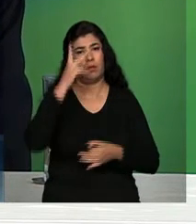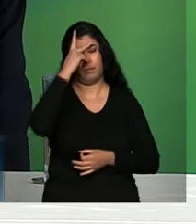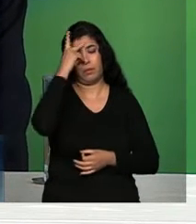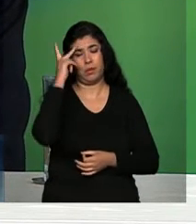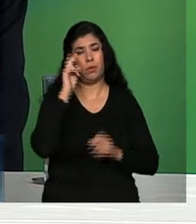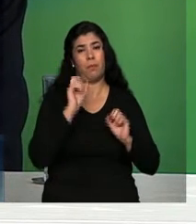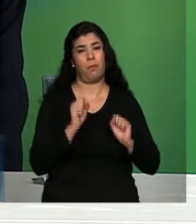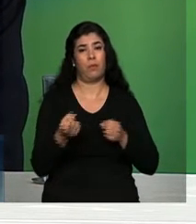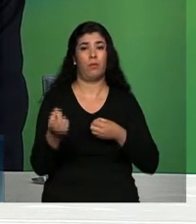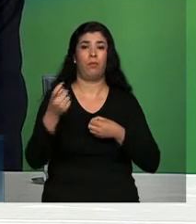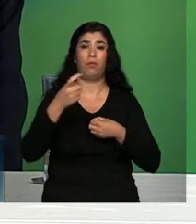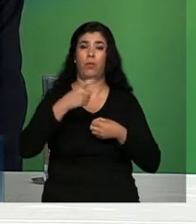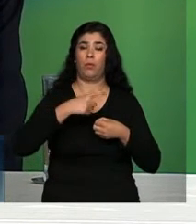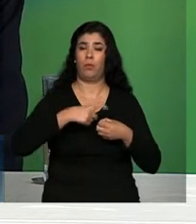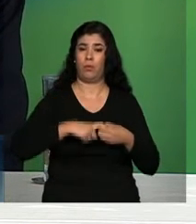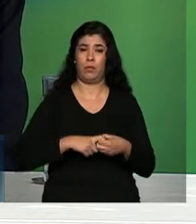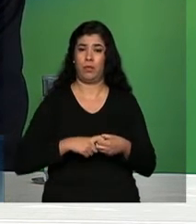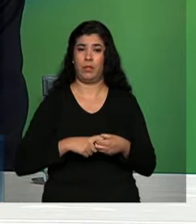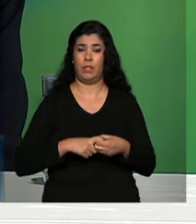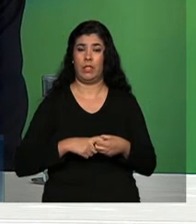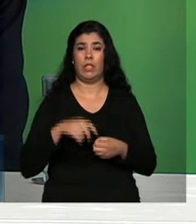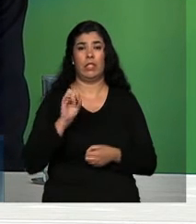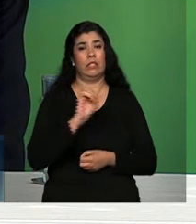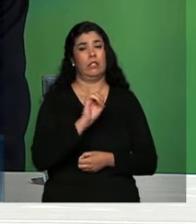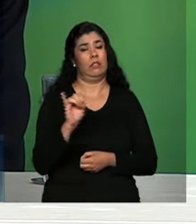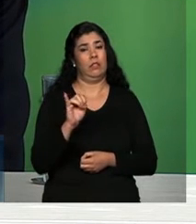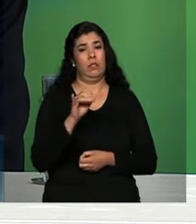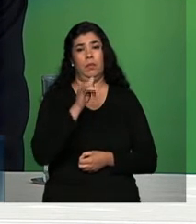porque, se não houver